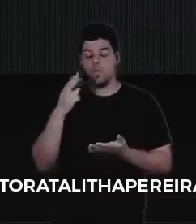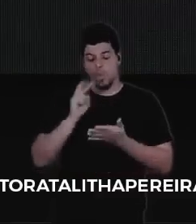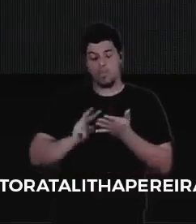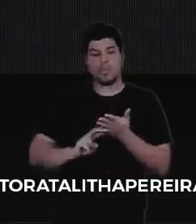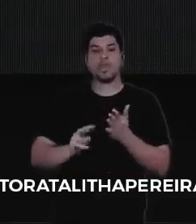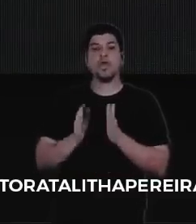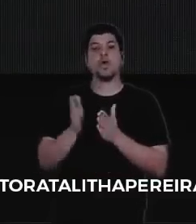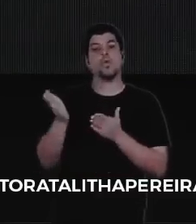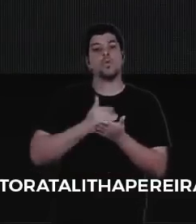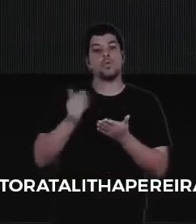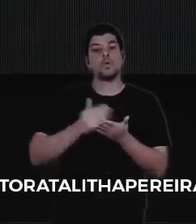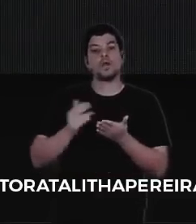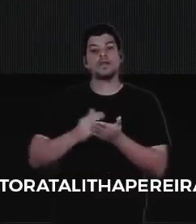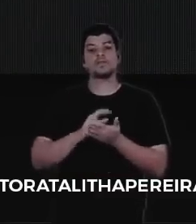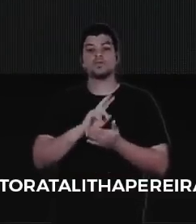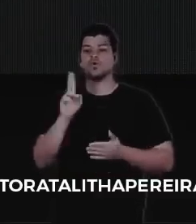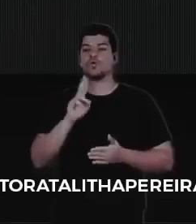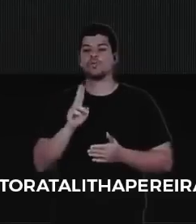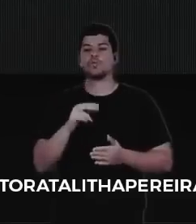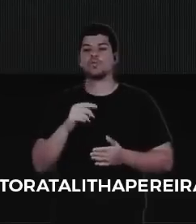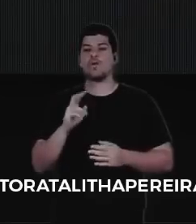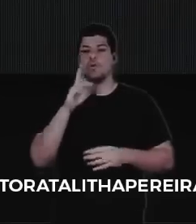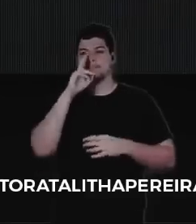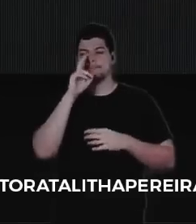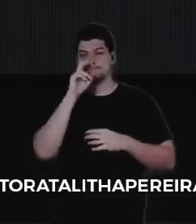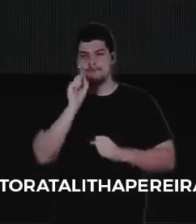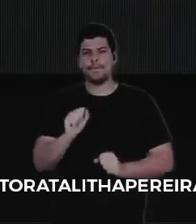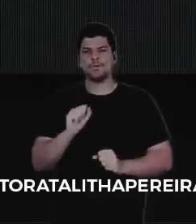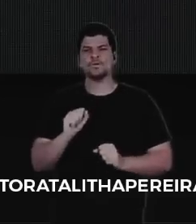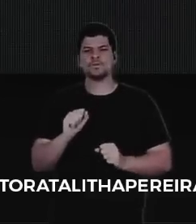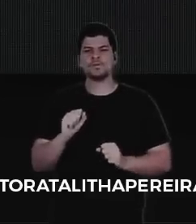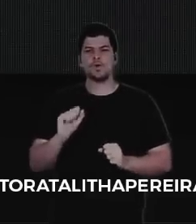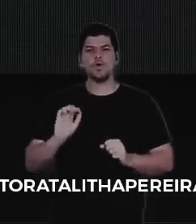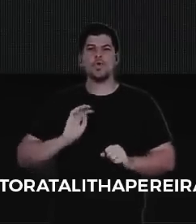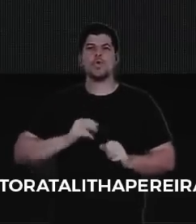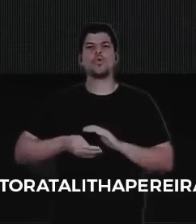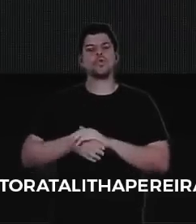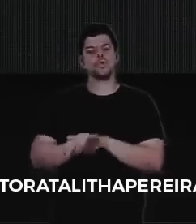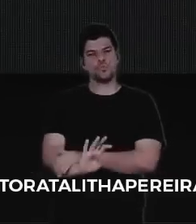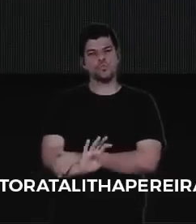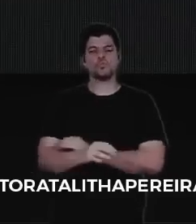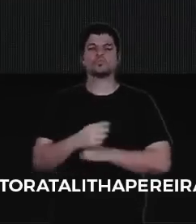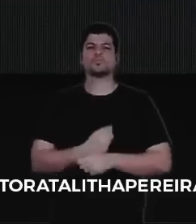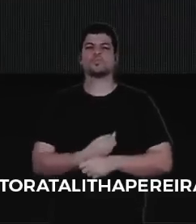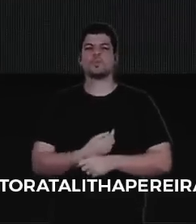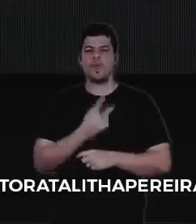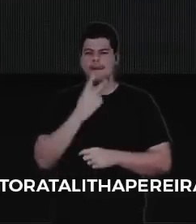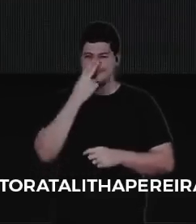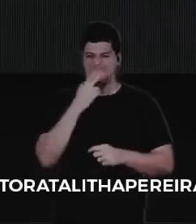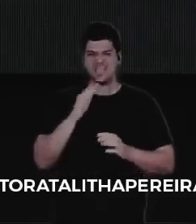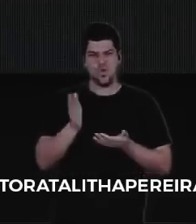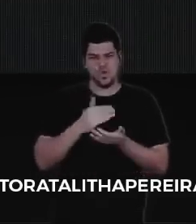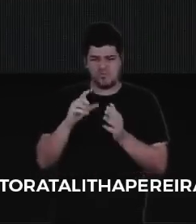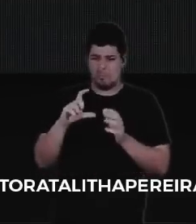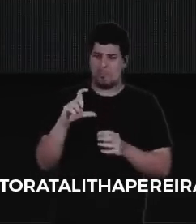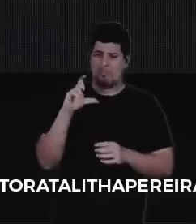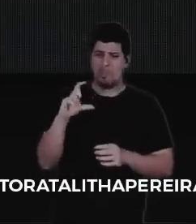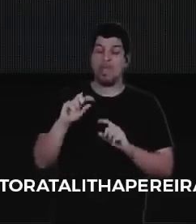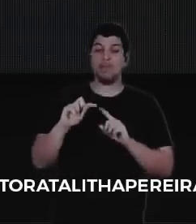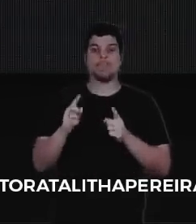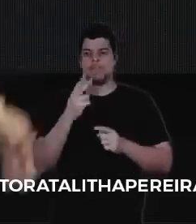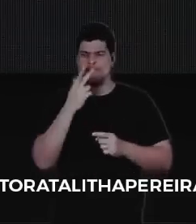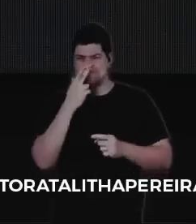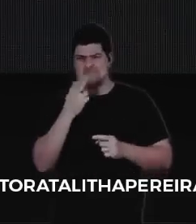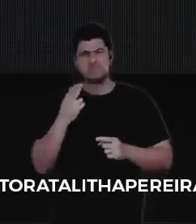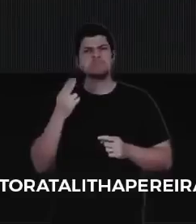O Poder do Hábito. É um pouco grosso, mas é um livro sensacional. Porque